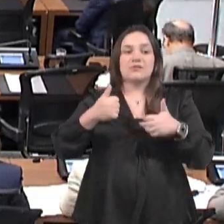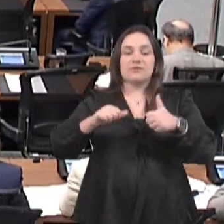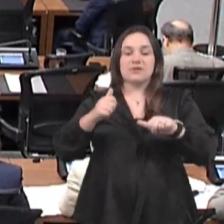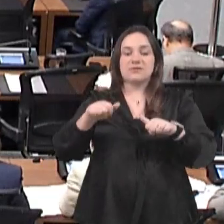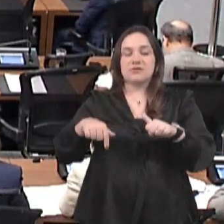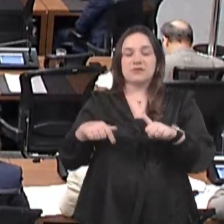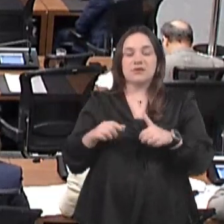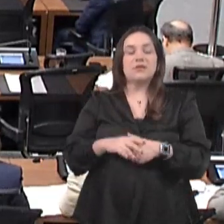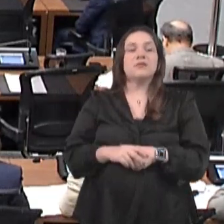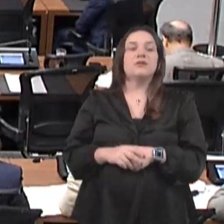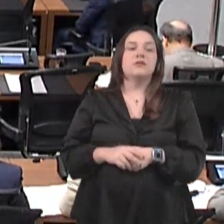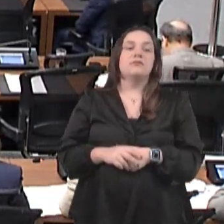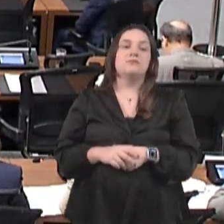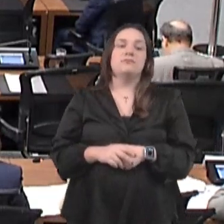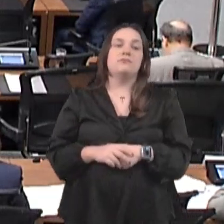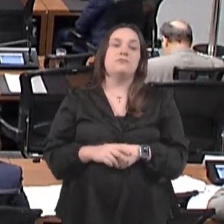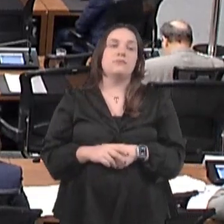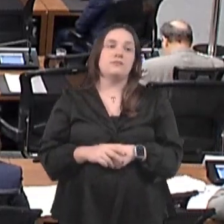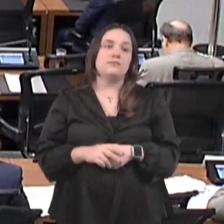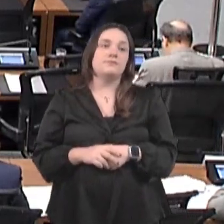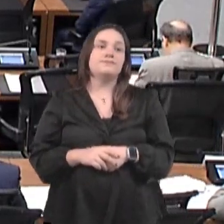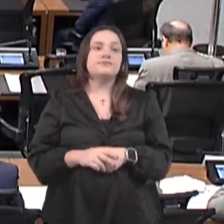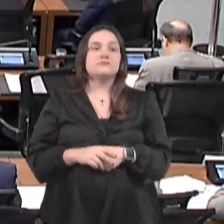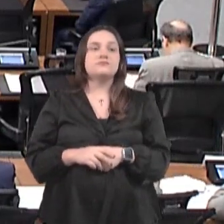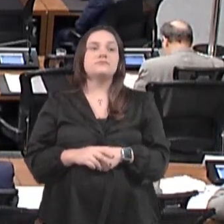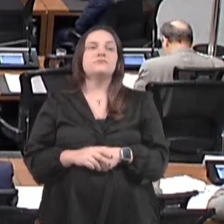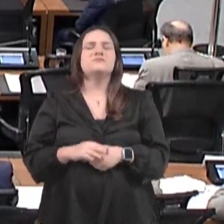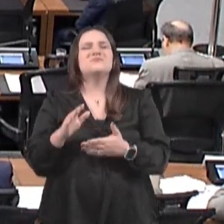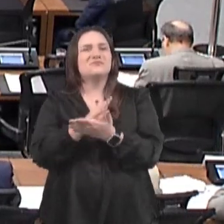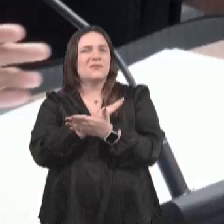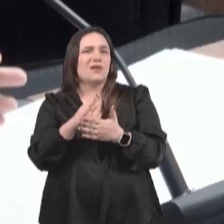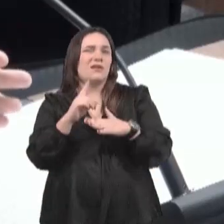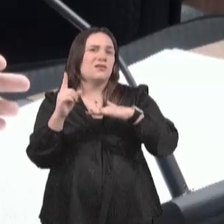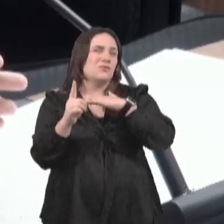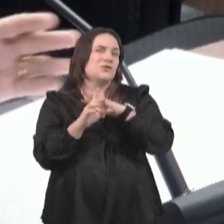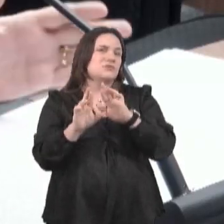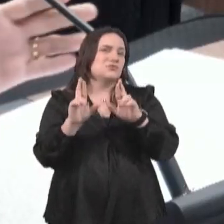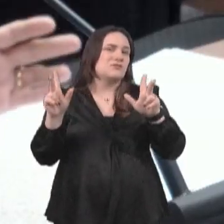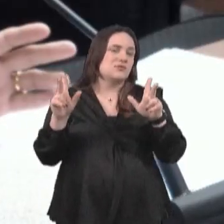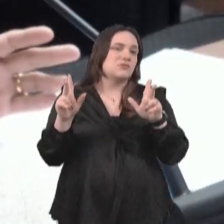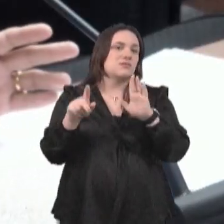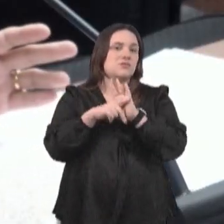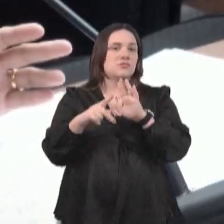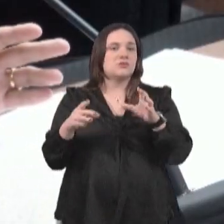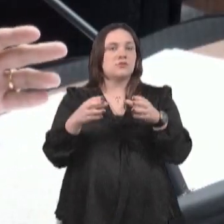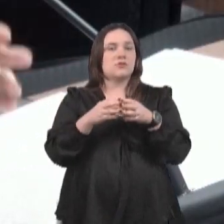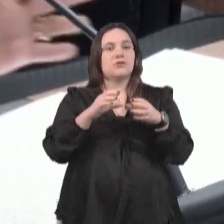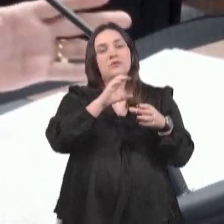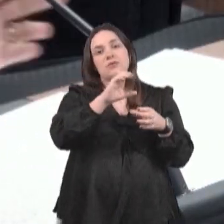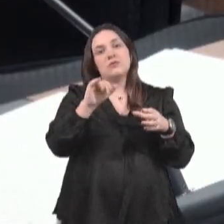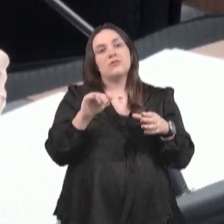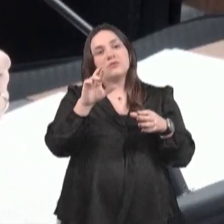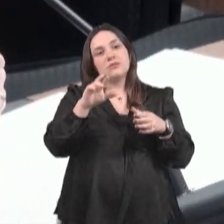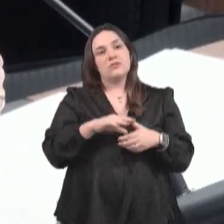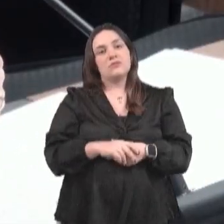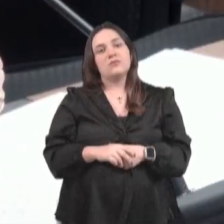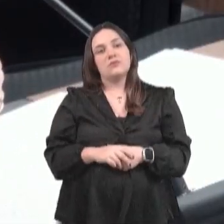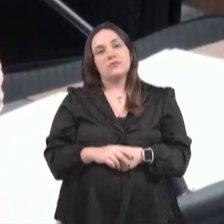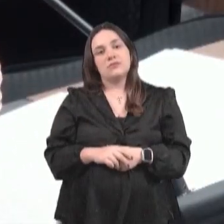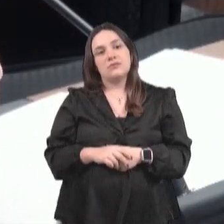e algumas tratativas distoantes e dissonantes da Comissão de Constituição e Justiça. Há